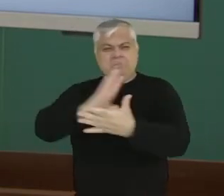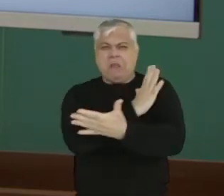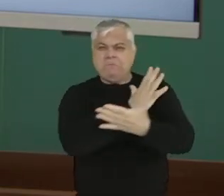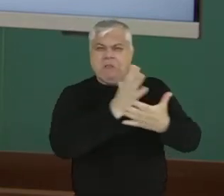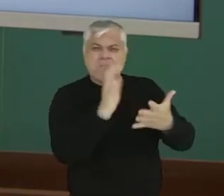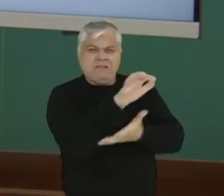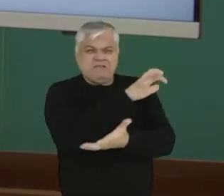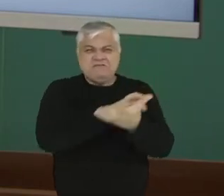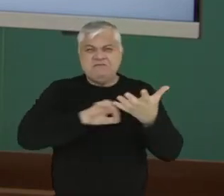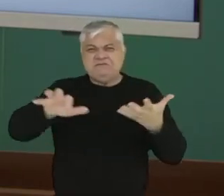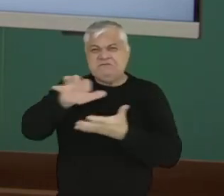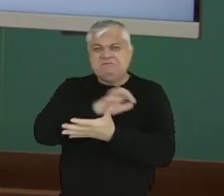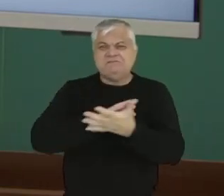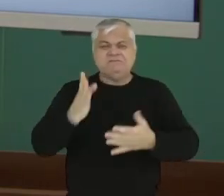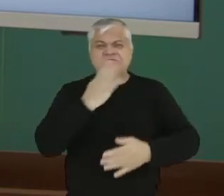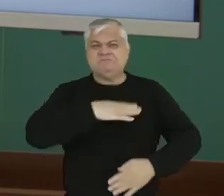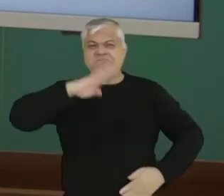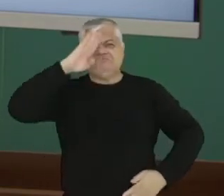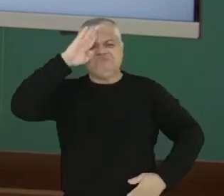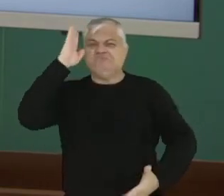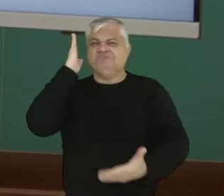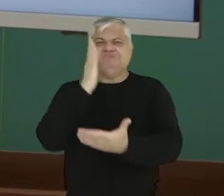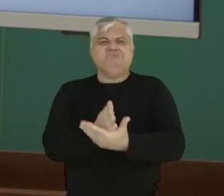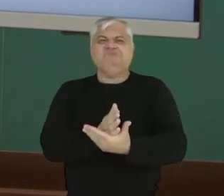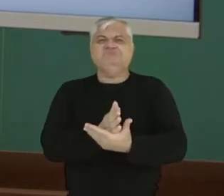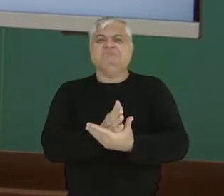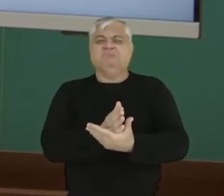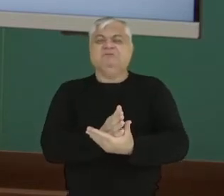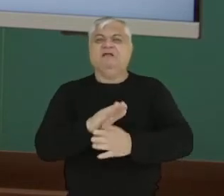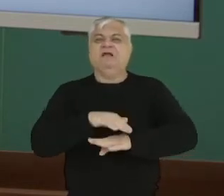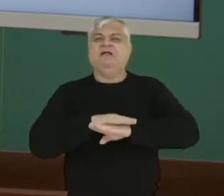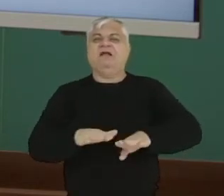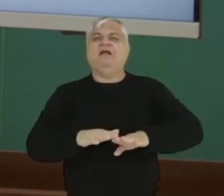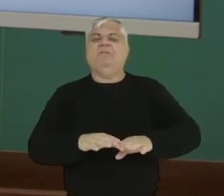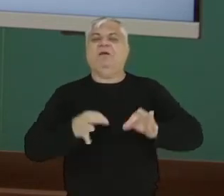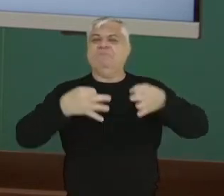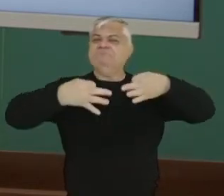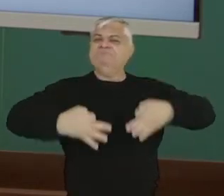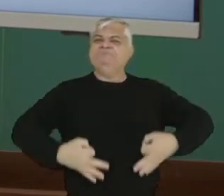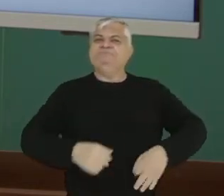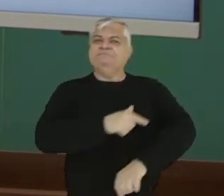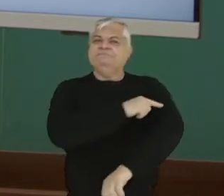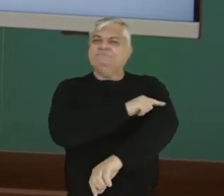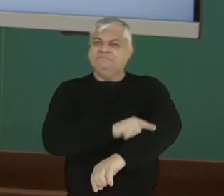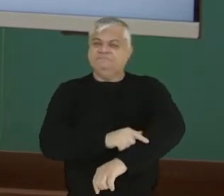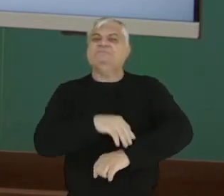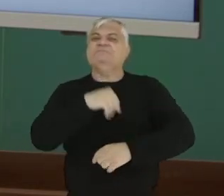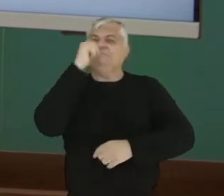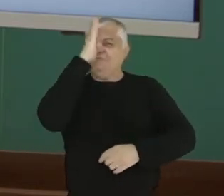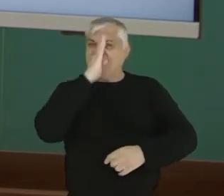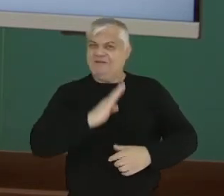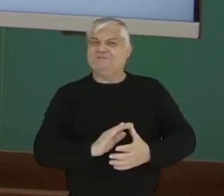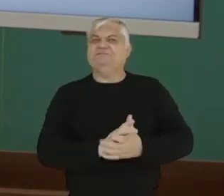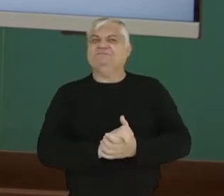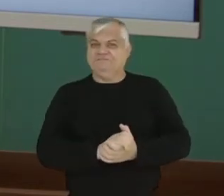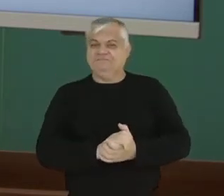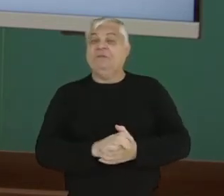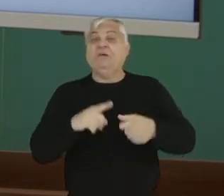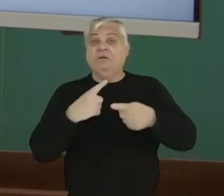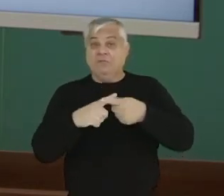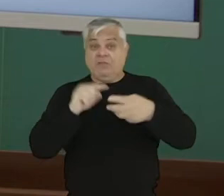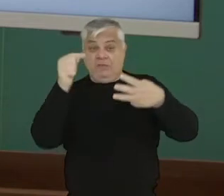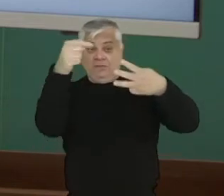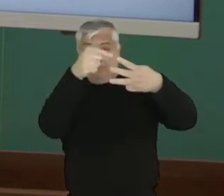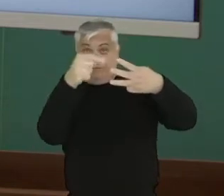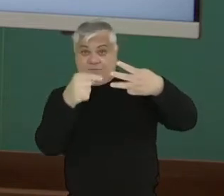separatistas, e a manutenção da ordem social, da ordem política no Brasil, a atuação das Forças Armadas remontando